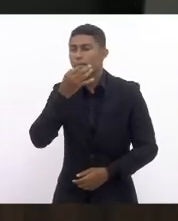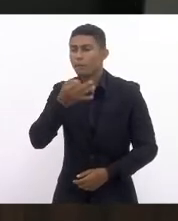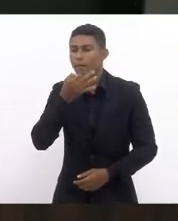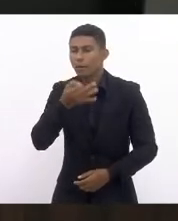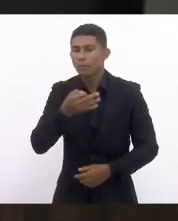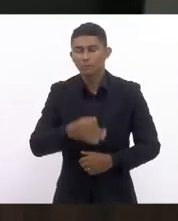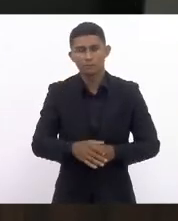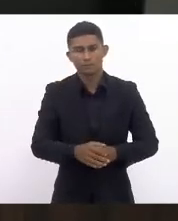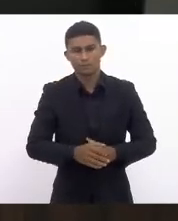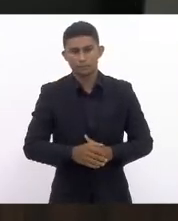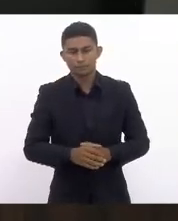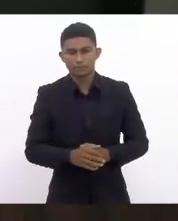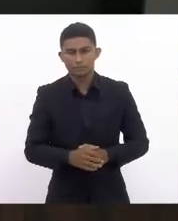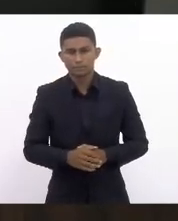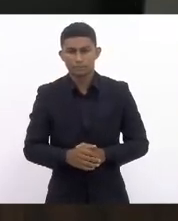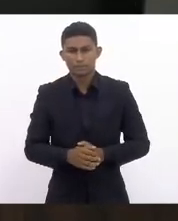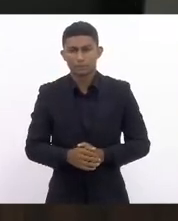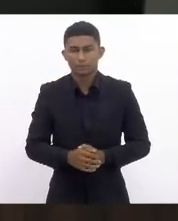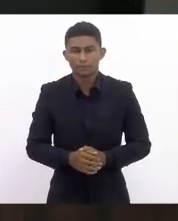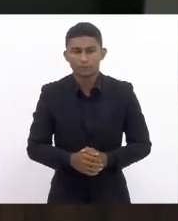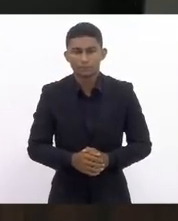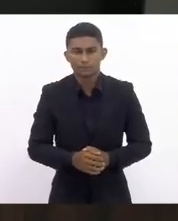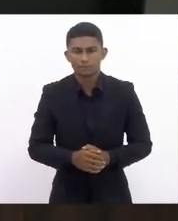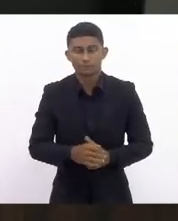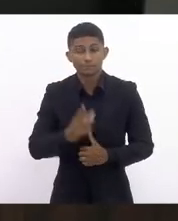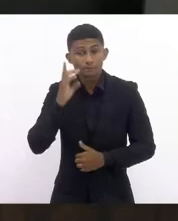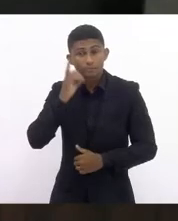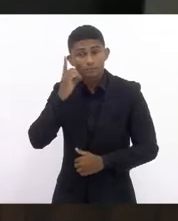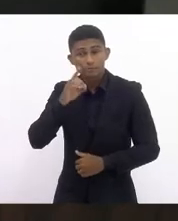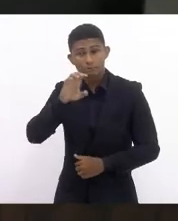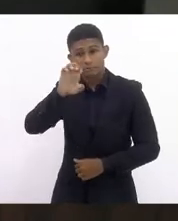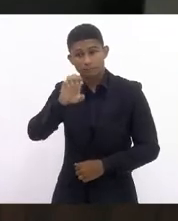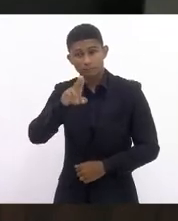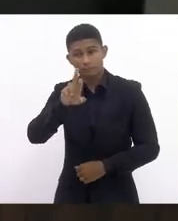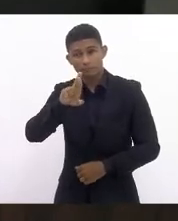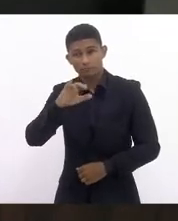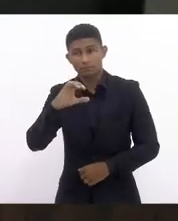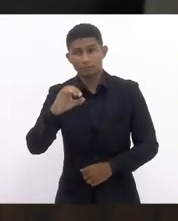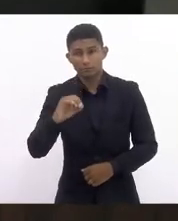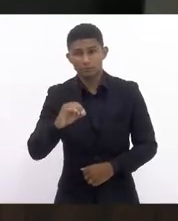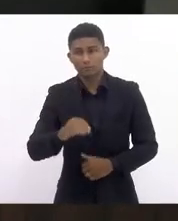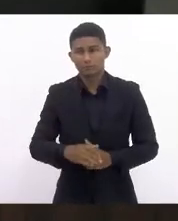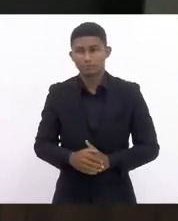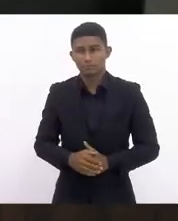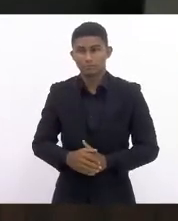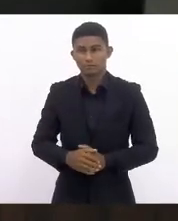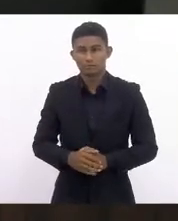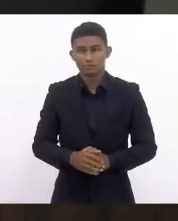Deputado Carlos Macedo. Deputado Eurico Júnior.